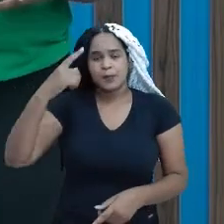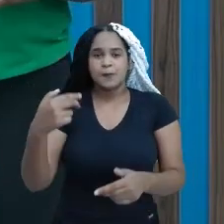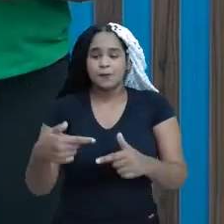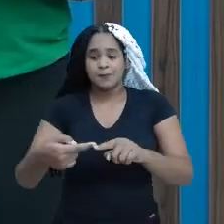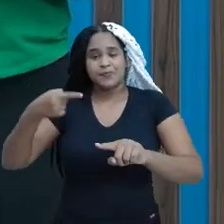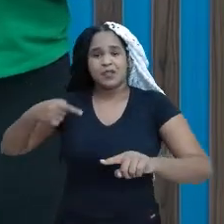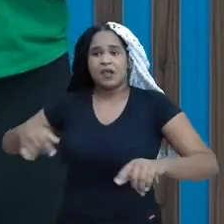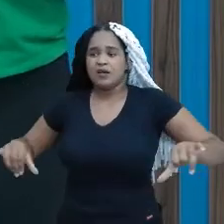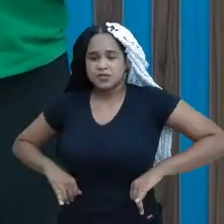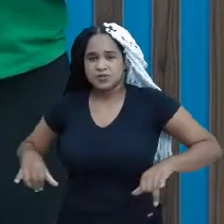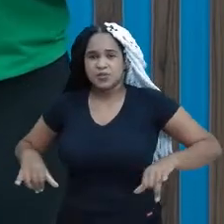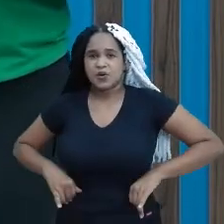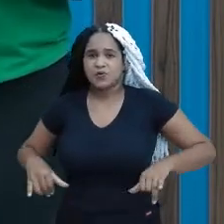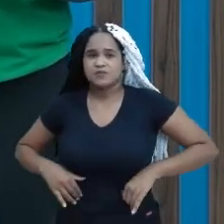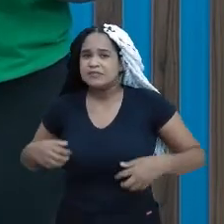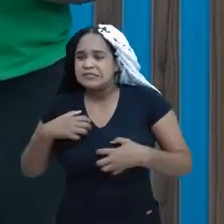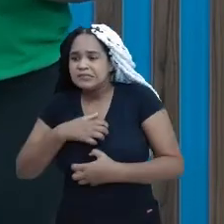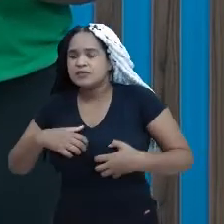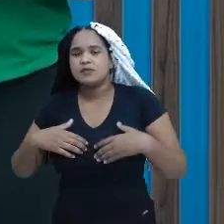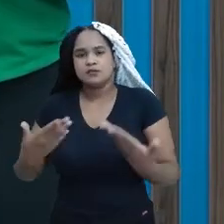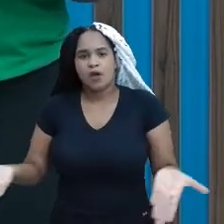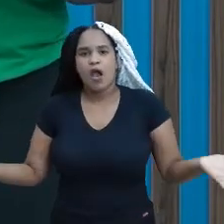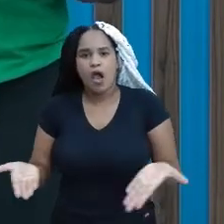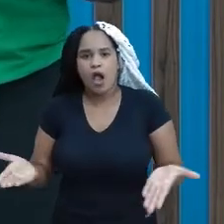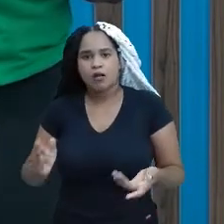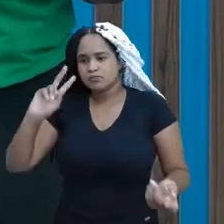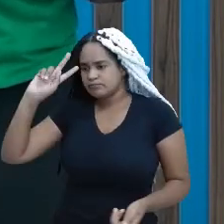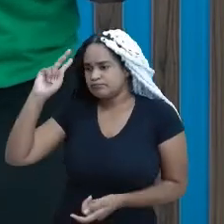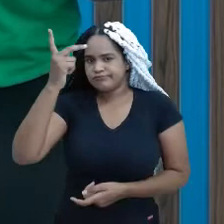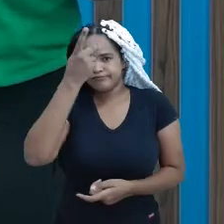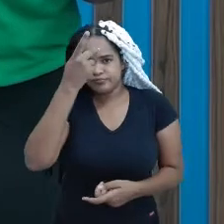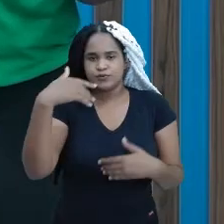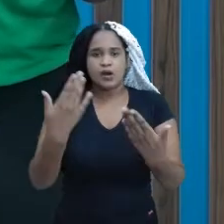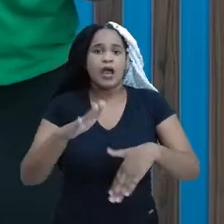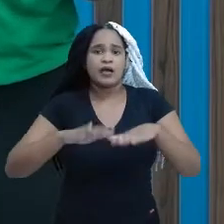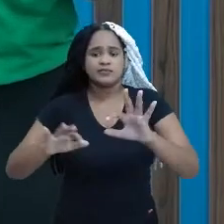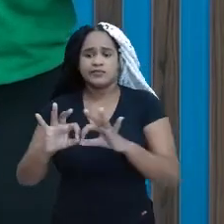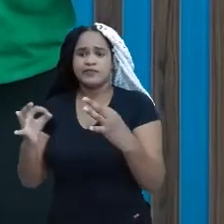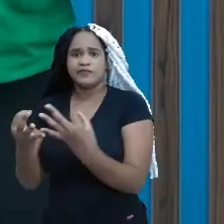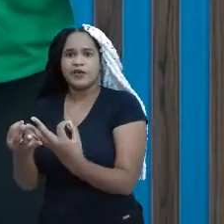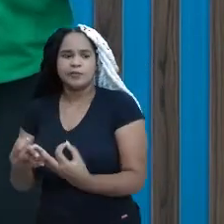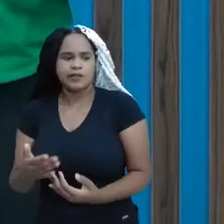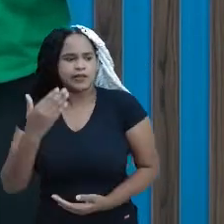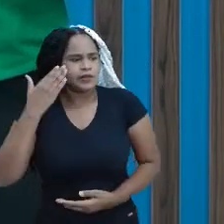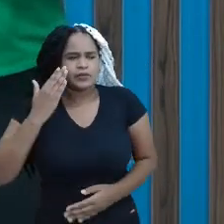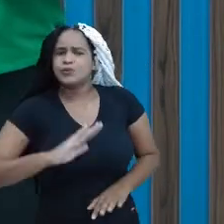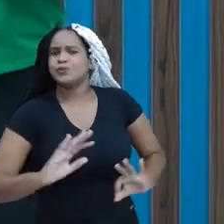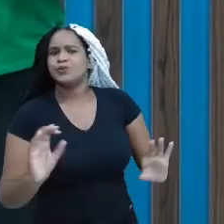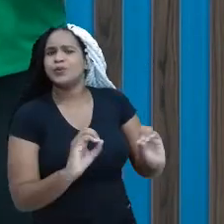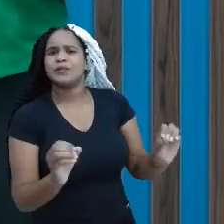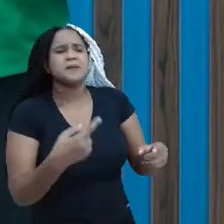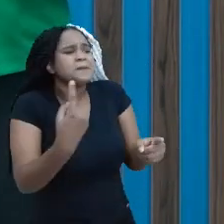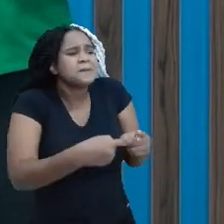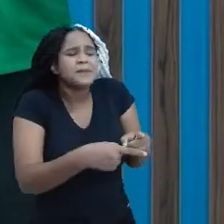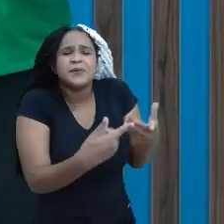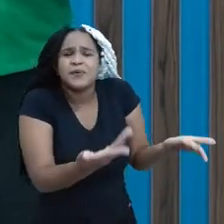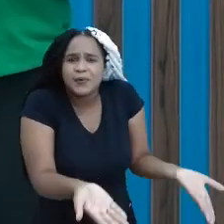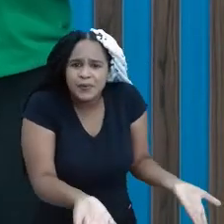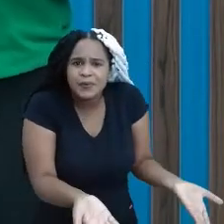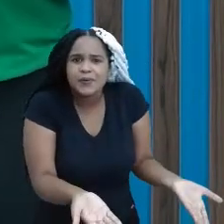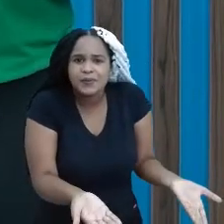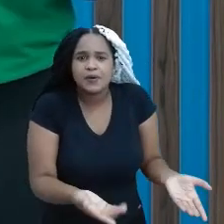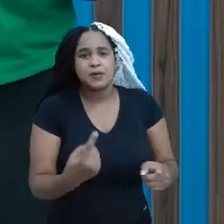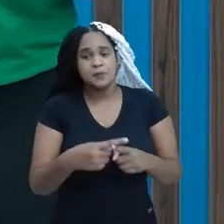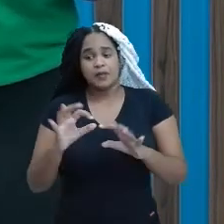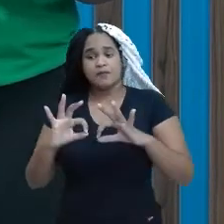sofrimento e de desconforto, que para a família, muitas vezes, não consegue entender, porque